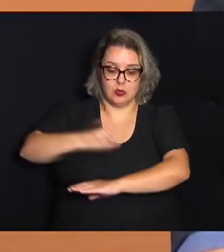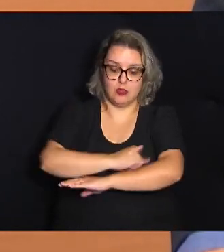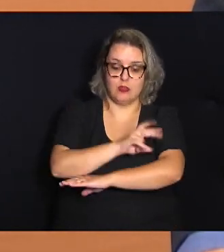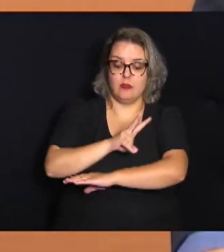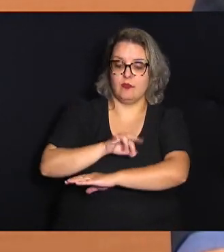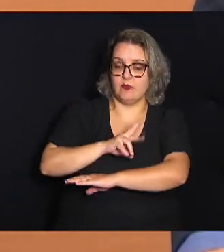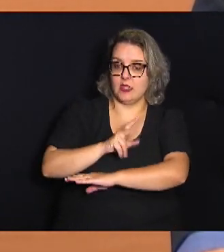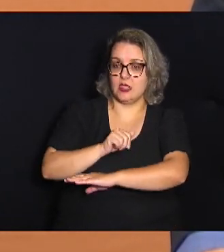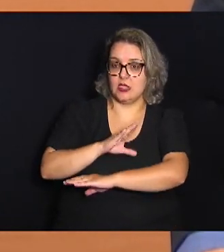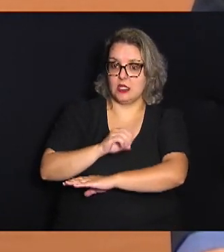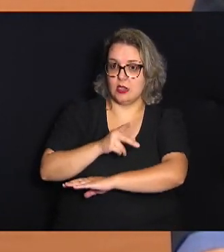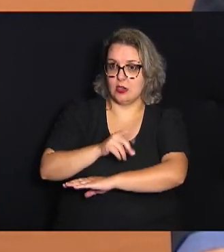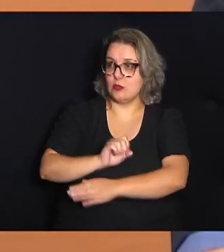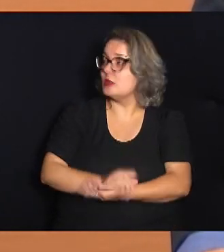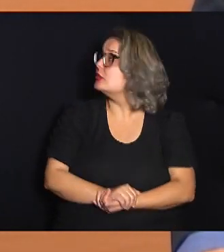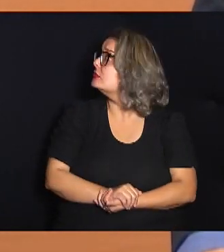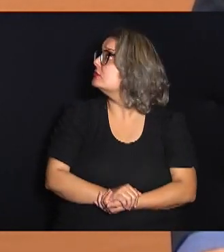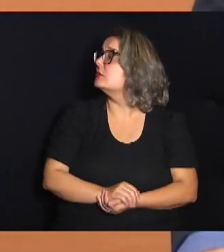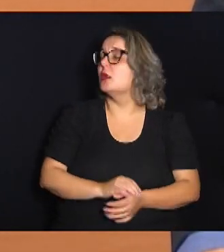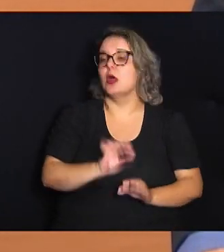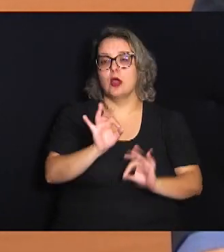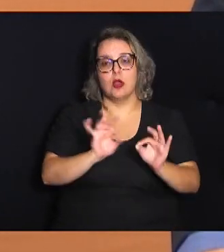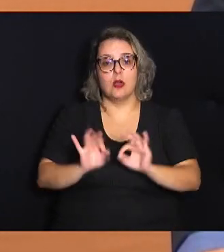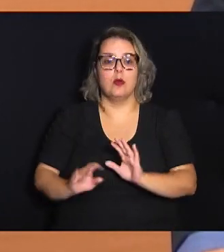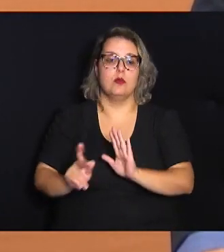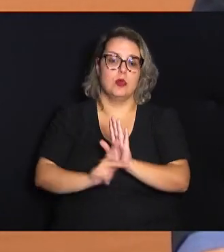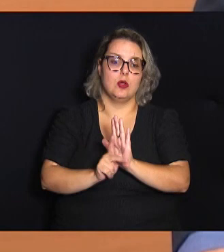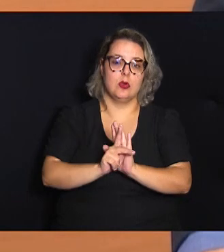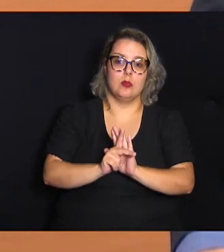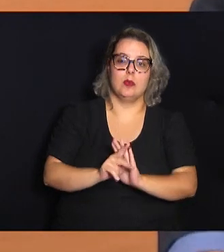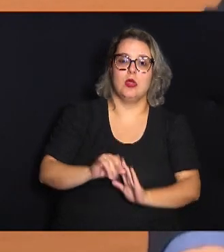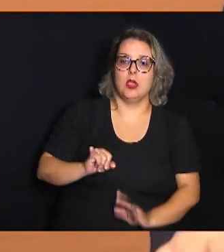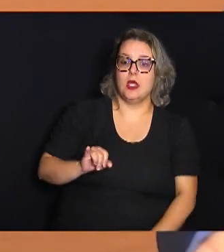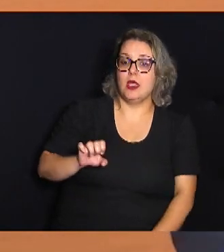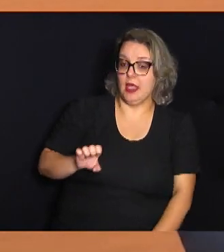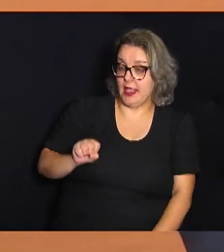tratado processos ligados à exportação, à importação.